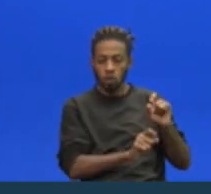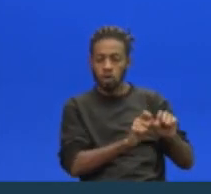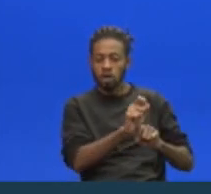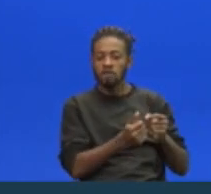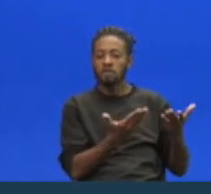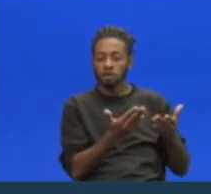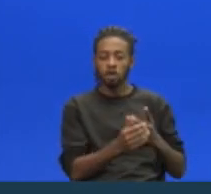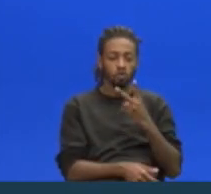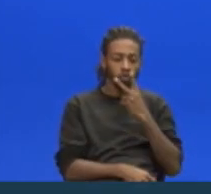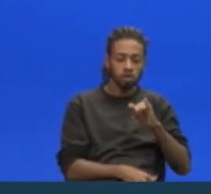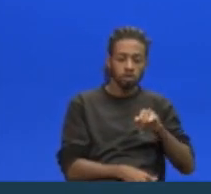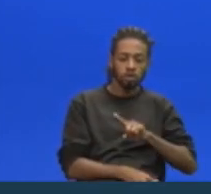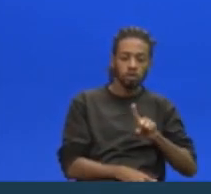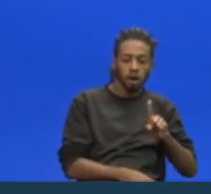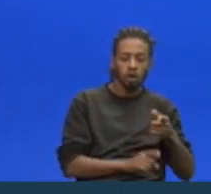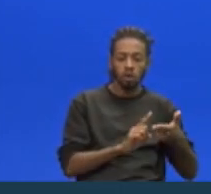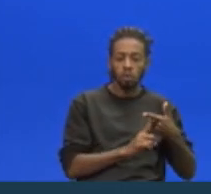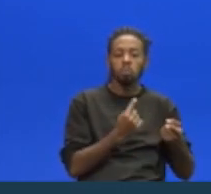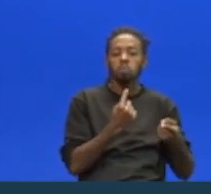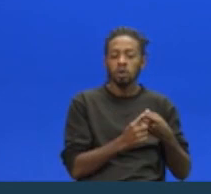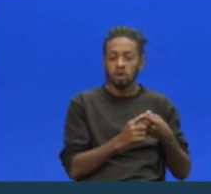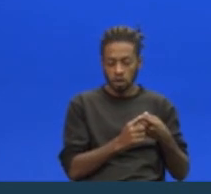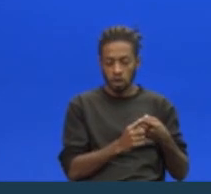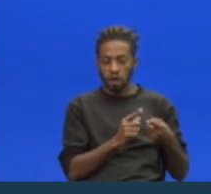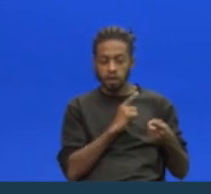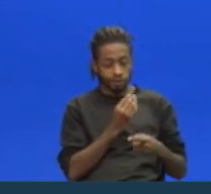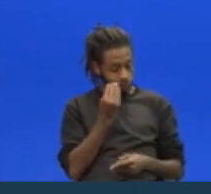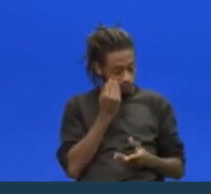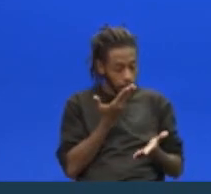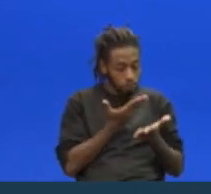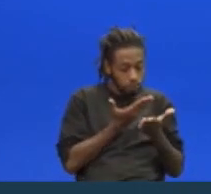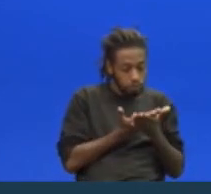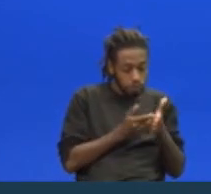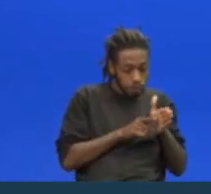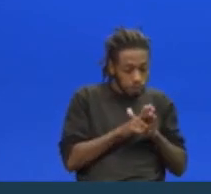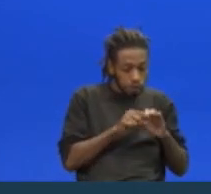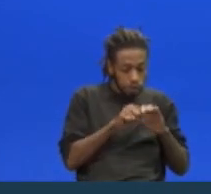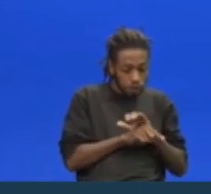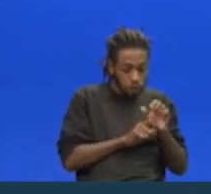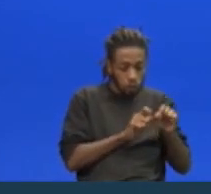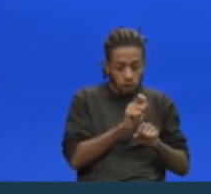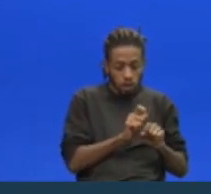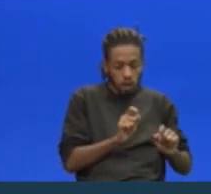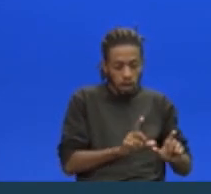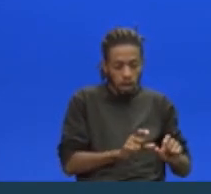e se isso está relacionado com o aparecimento ou não de uma doença no tempo presente.